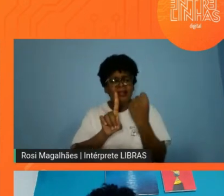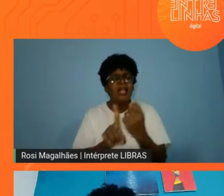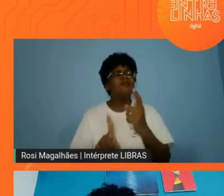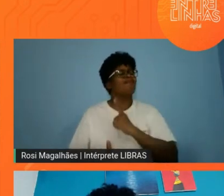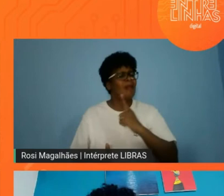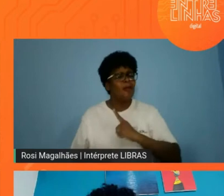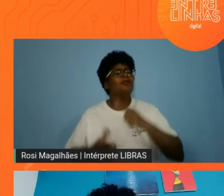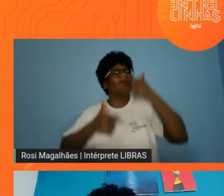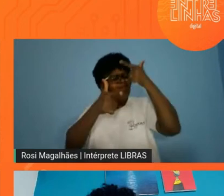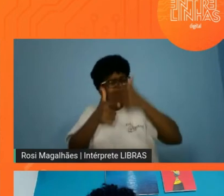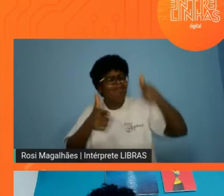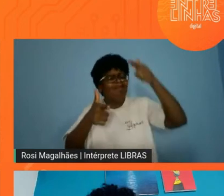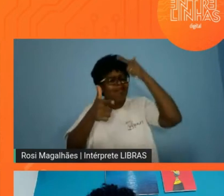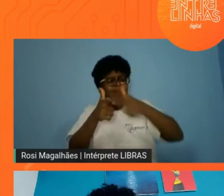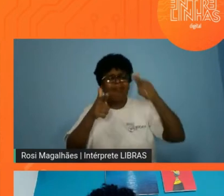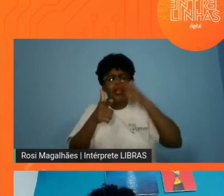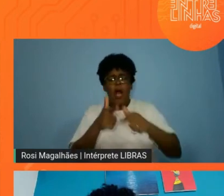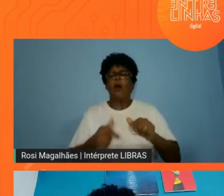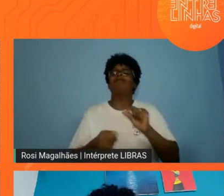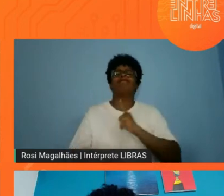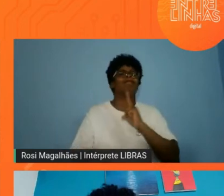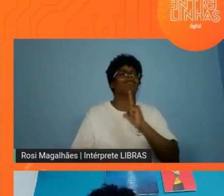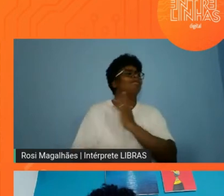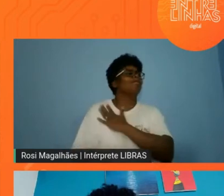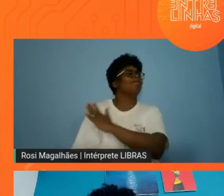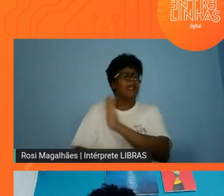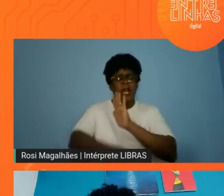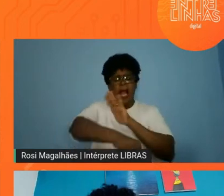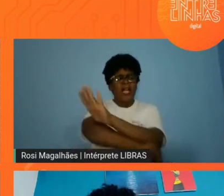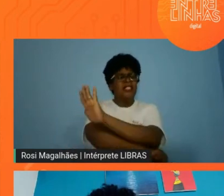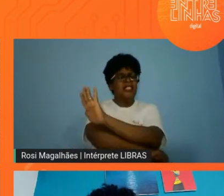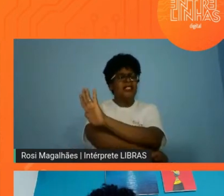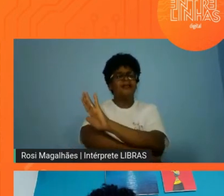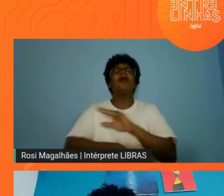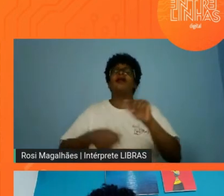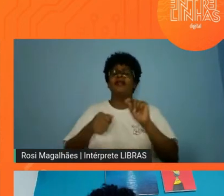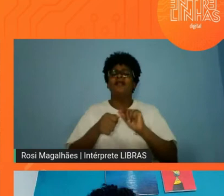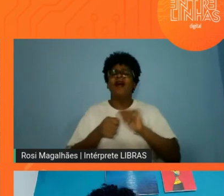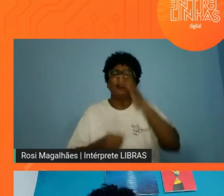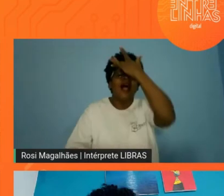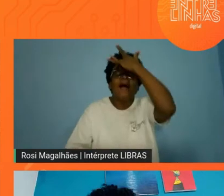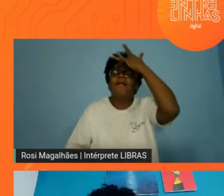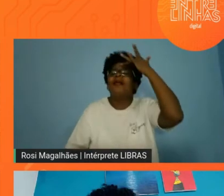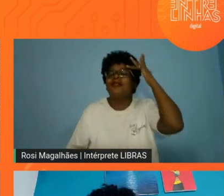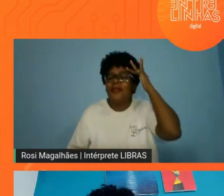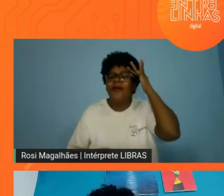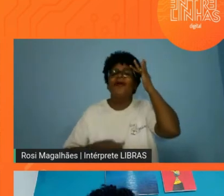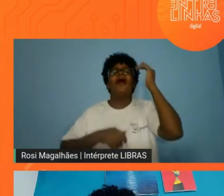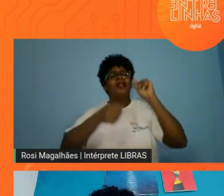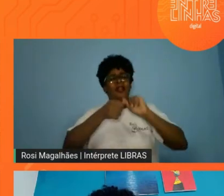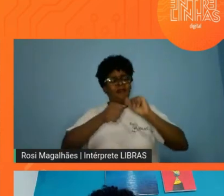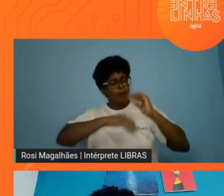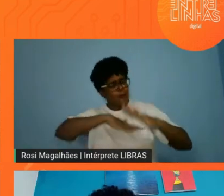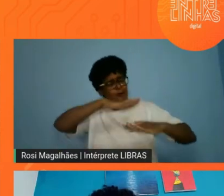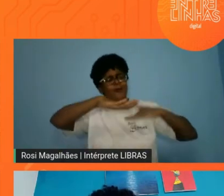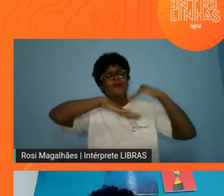opressões, ao qual o racismo ele se apresenta como fundamento, né, da maneira como as relações elas vão se estruturar na